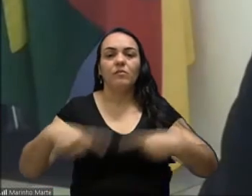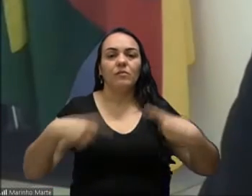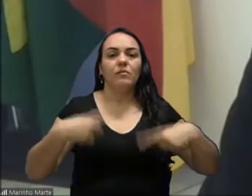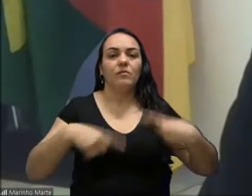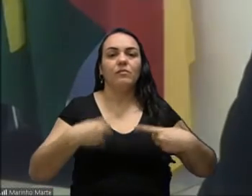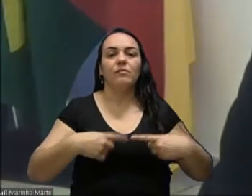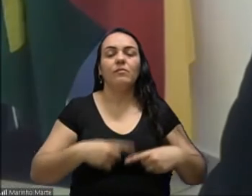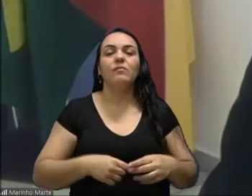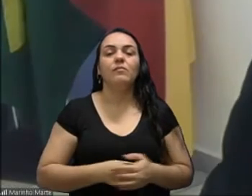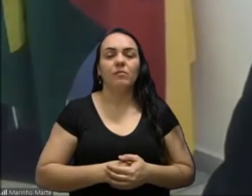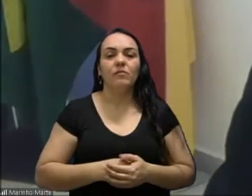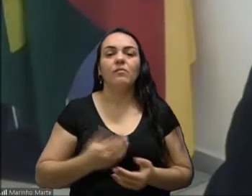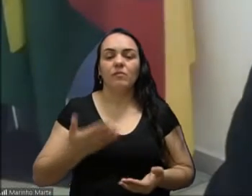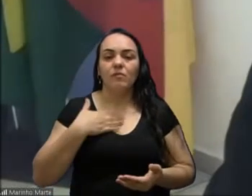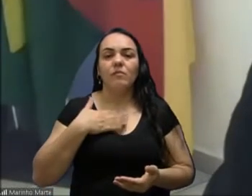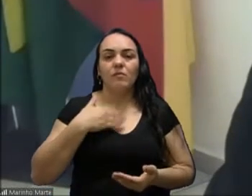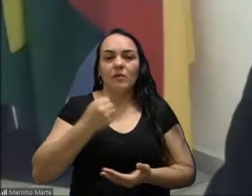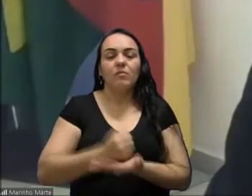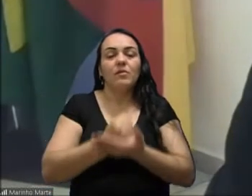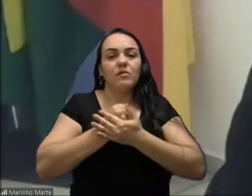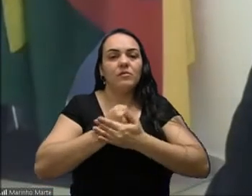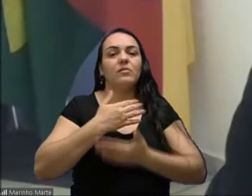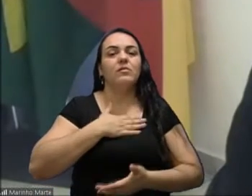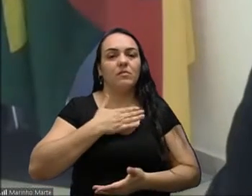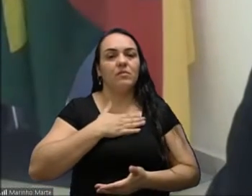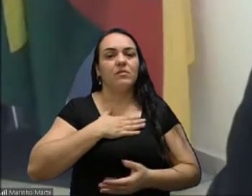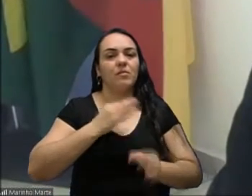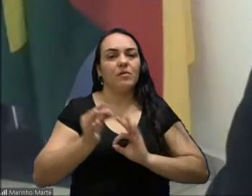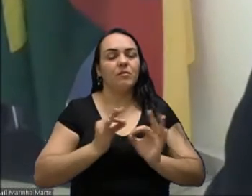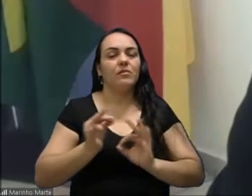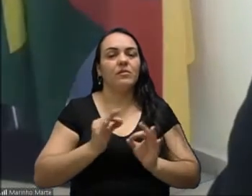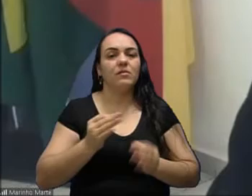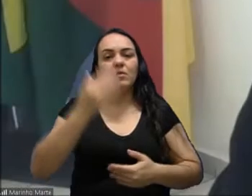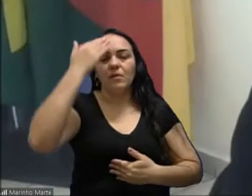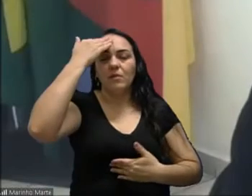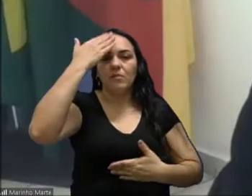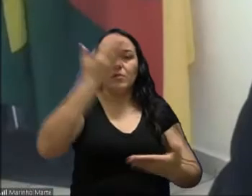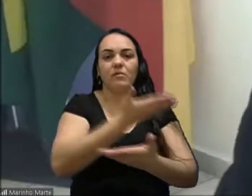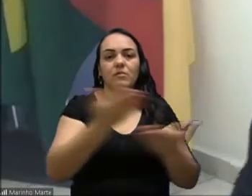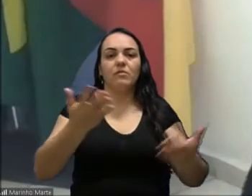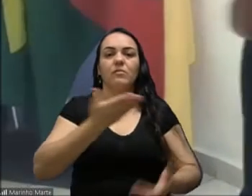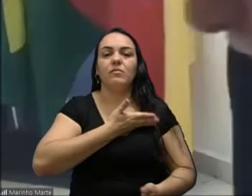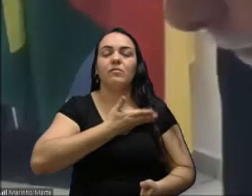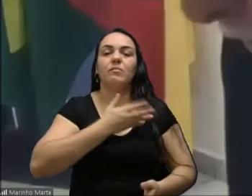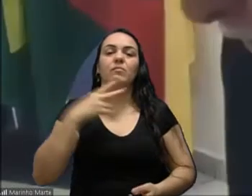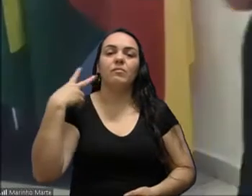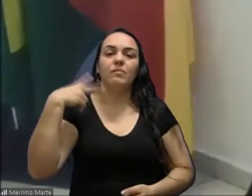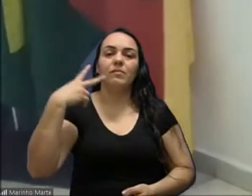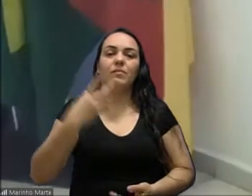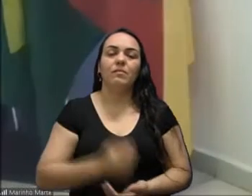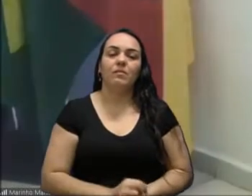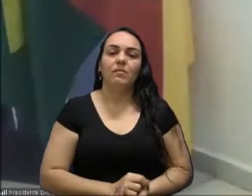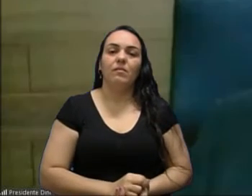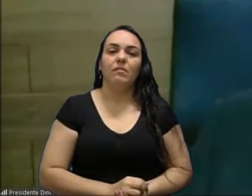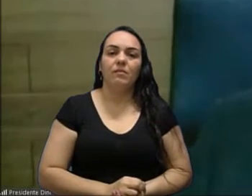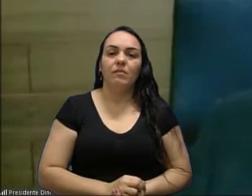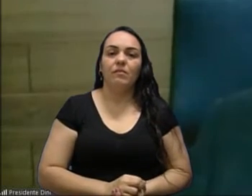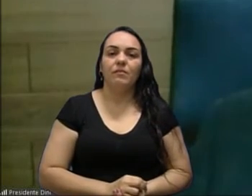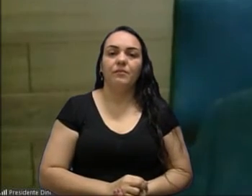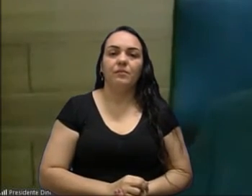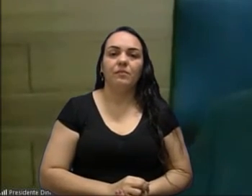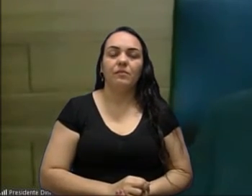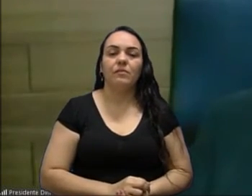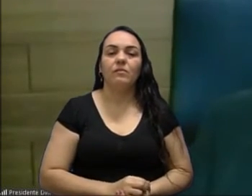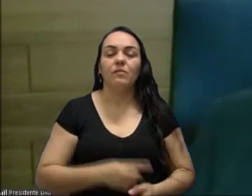logicamente enriqueceram a discussão do projeto eu agradeço o presidente e a todos os colegas vereadores obrigado vereador